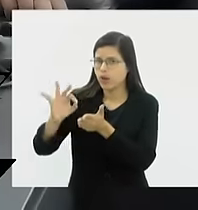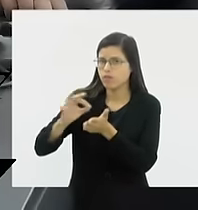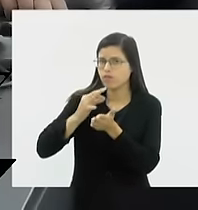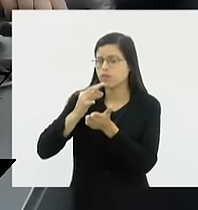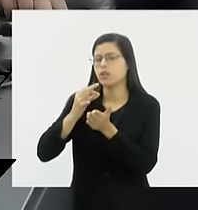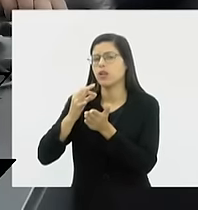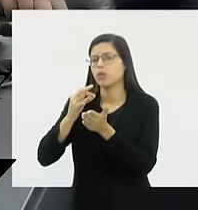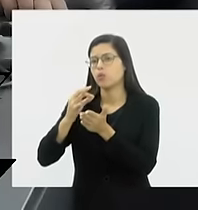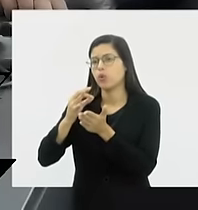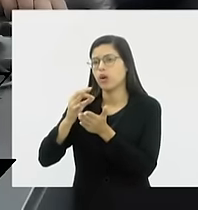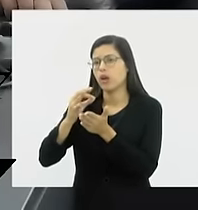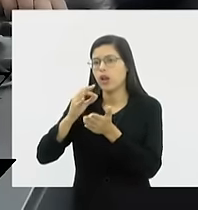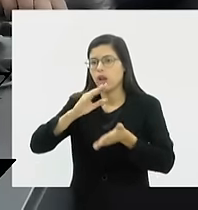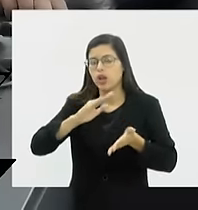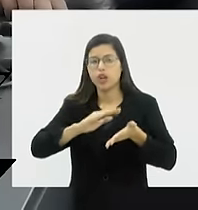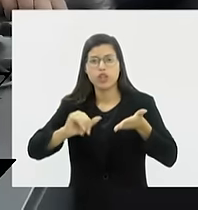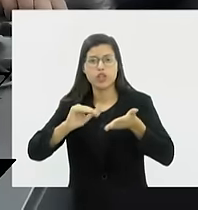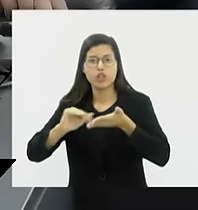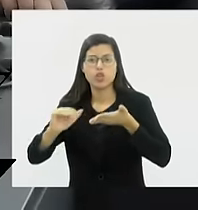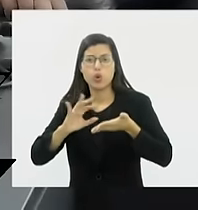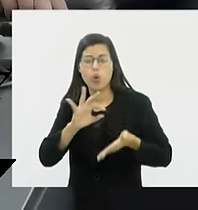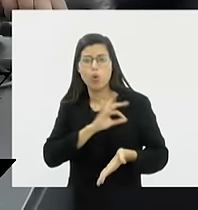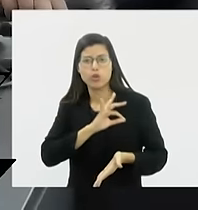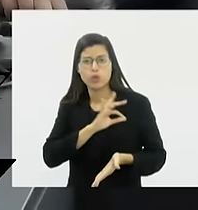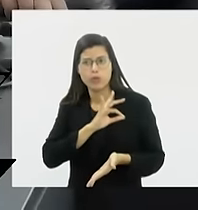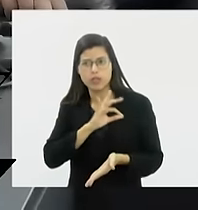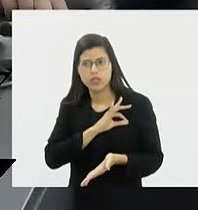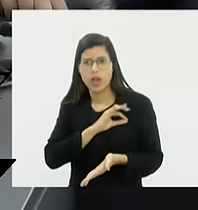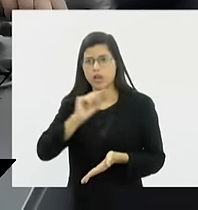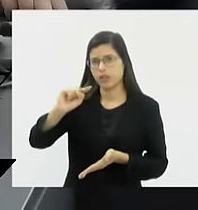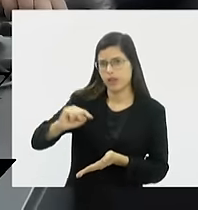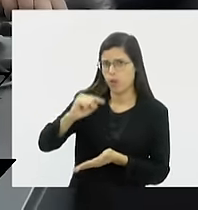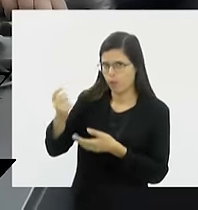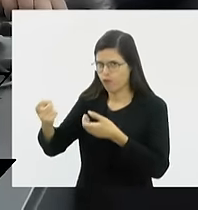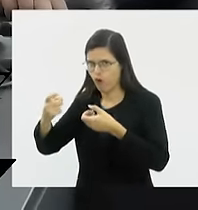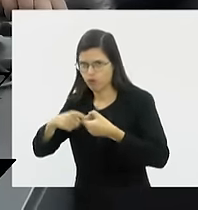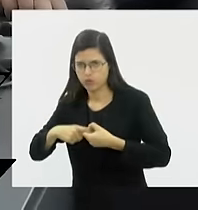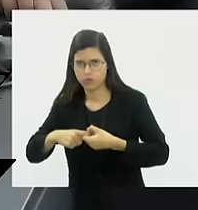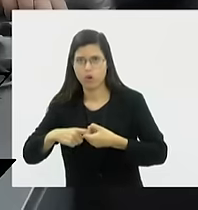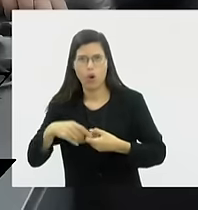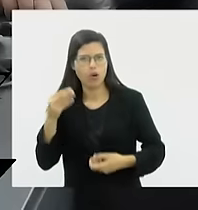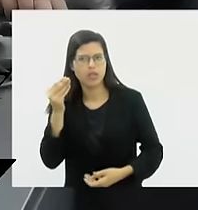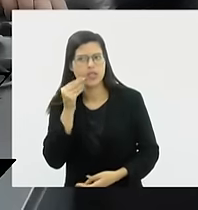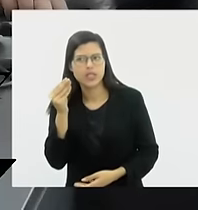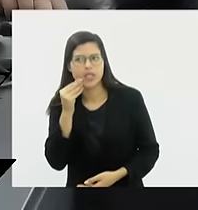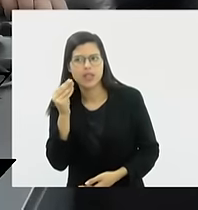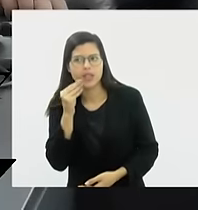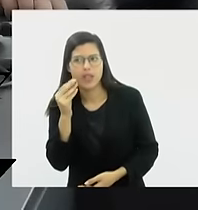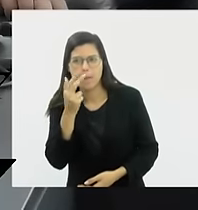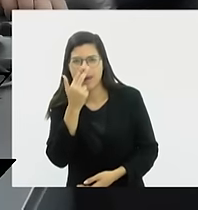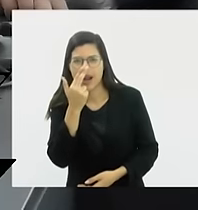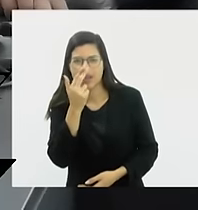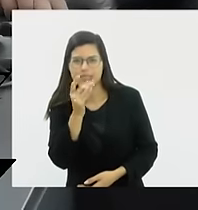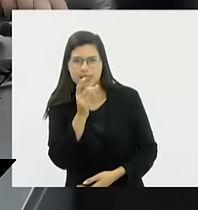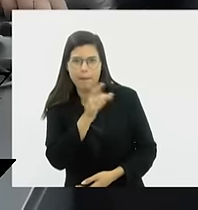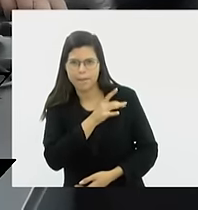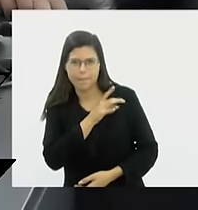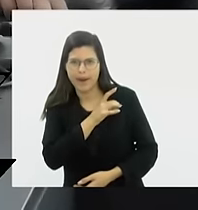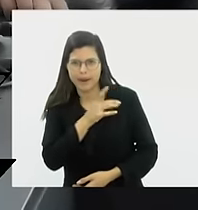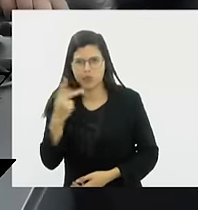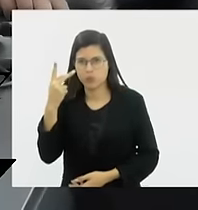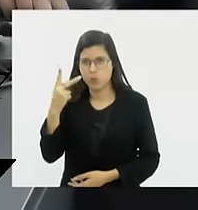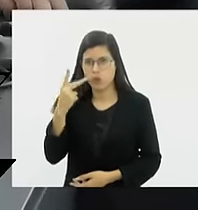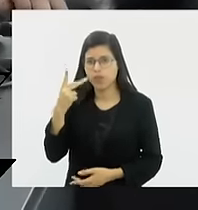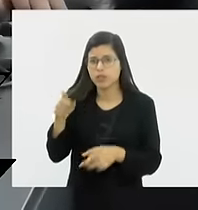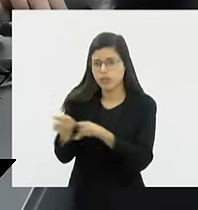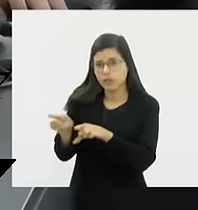A mesma canetada que tirou os nossos policiais e depois revogou em forma de tentar amedrontar o trabalho dos parlamentares, é a mesma canetada